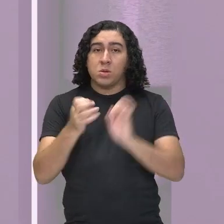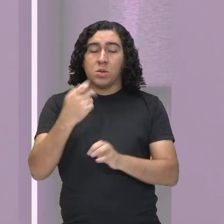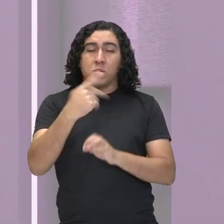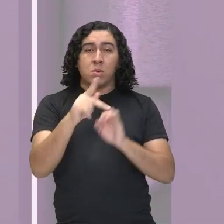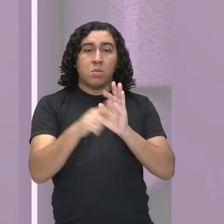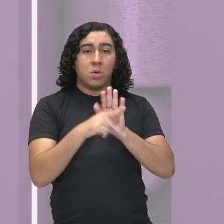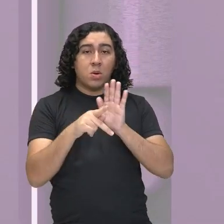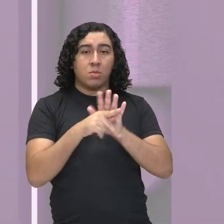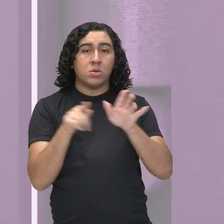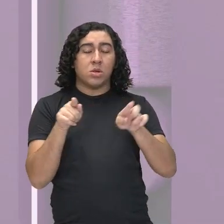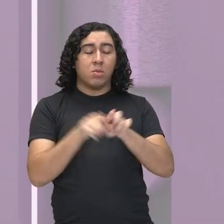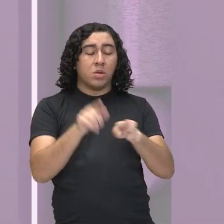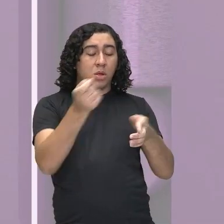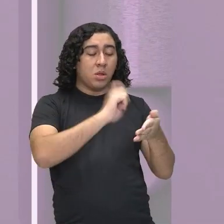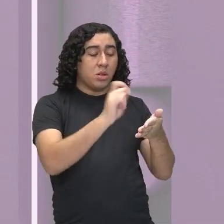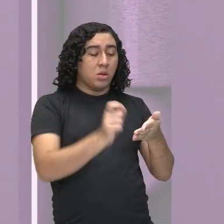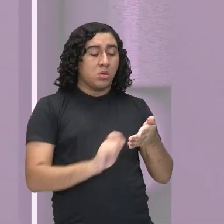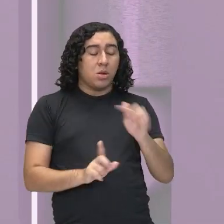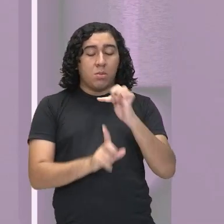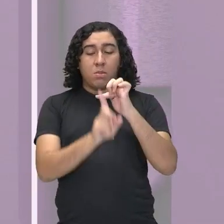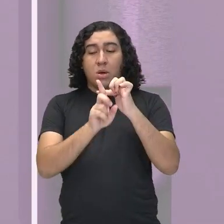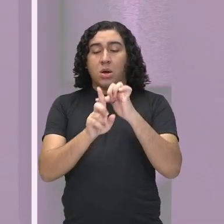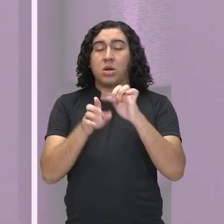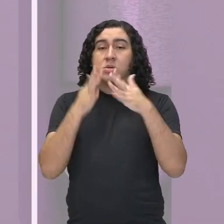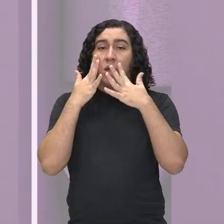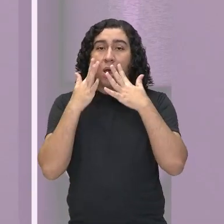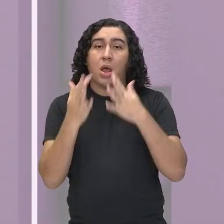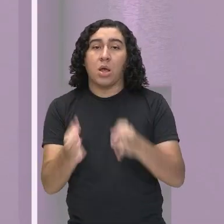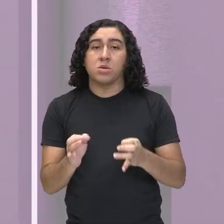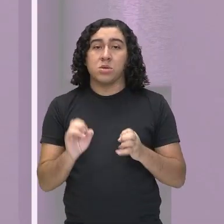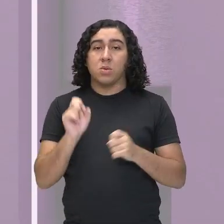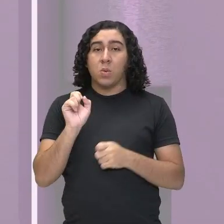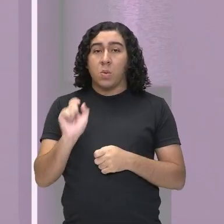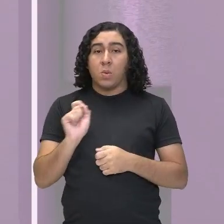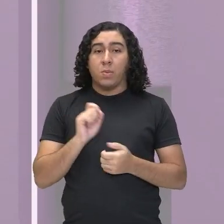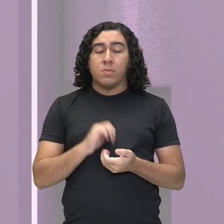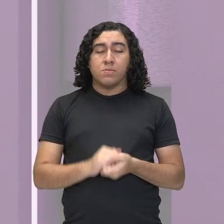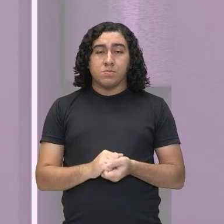polinômios e fazendo a adição, mas atentando sempre para quê?